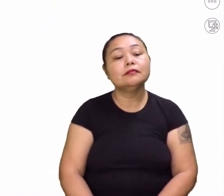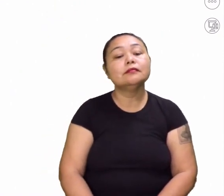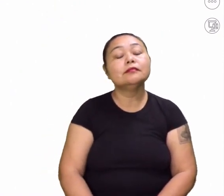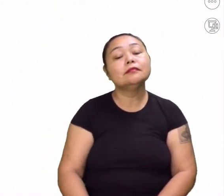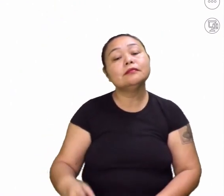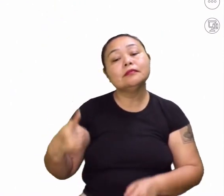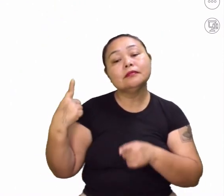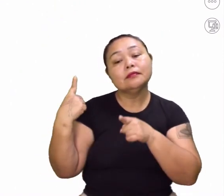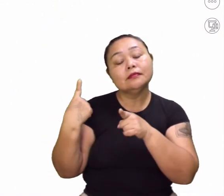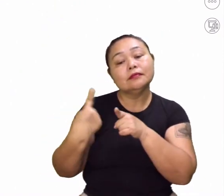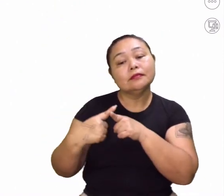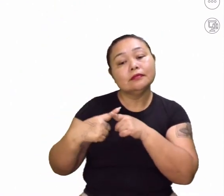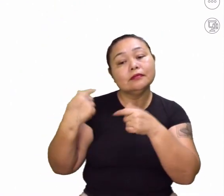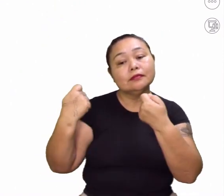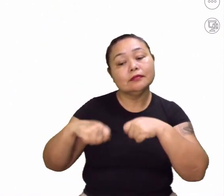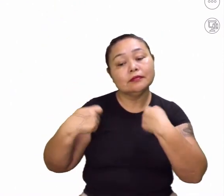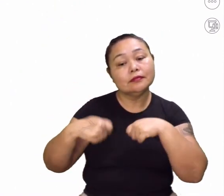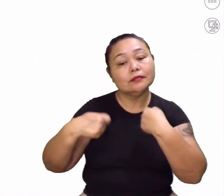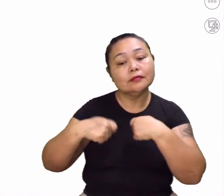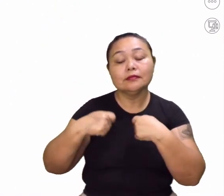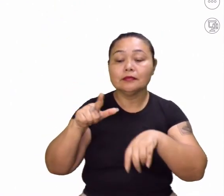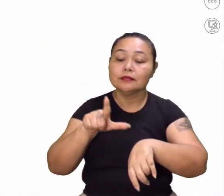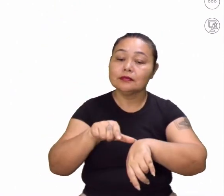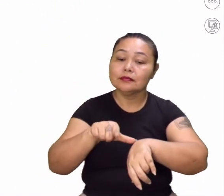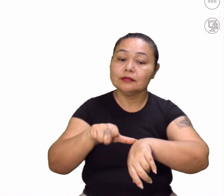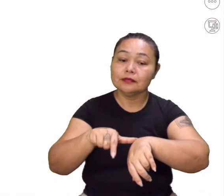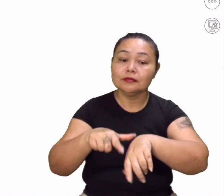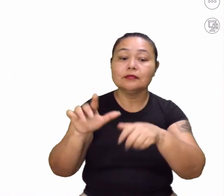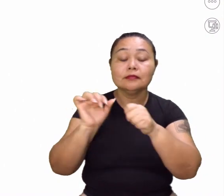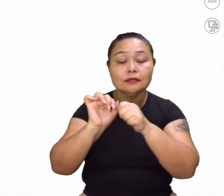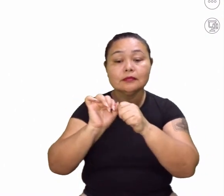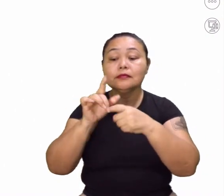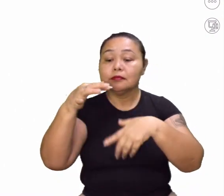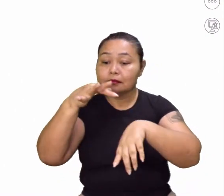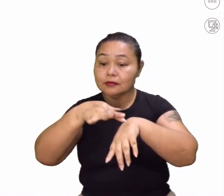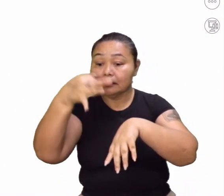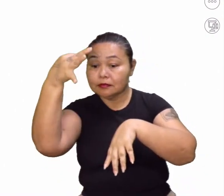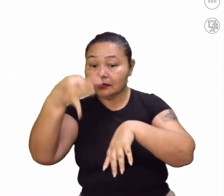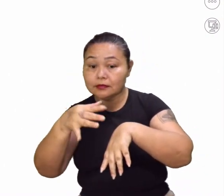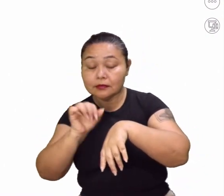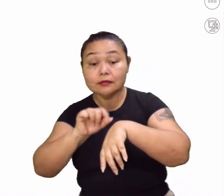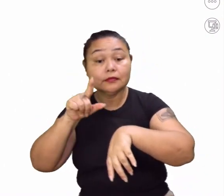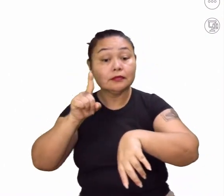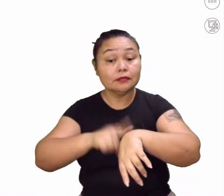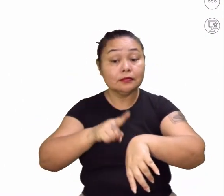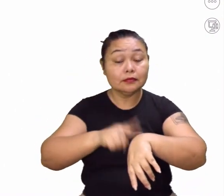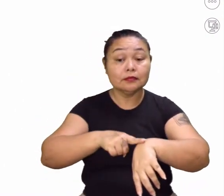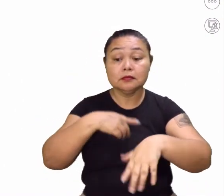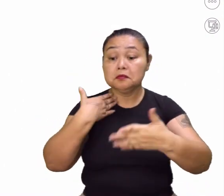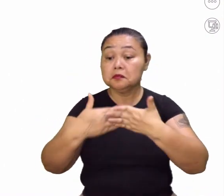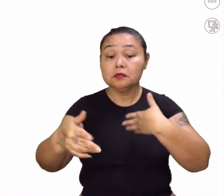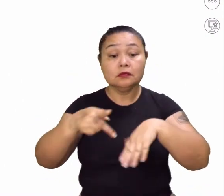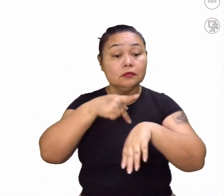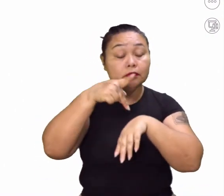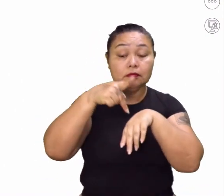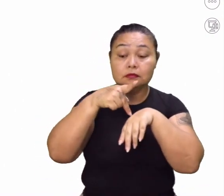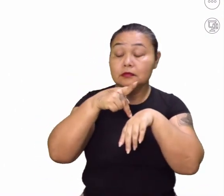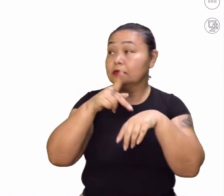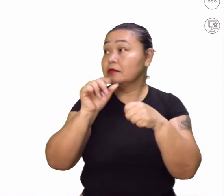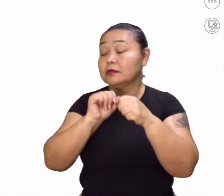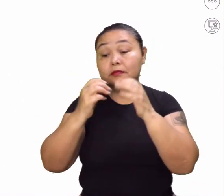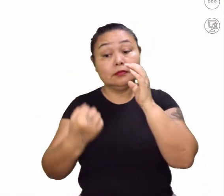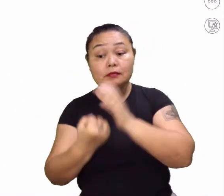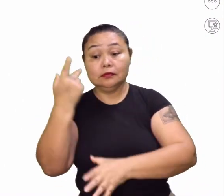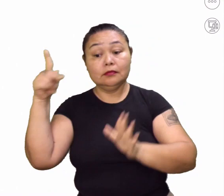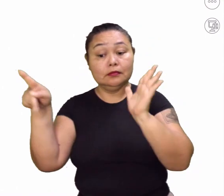Por que precisamos do fuso horário? Padronização das horas. Já pensou se qualquer país da Terra decidisse